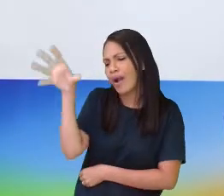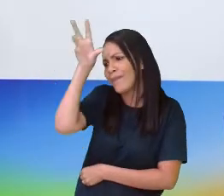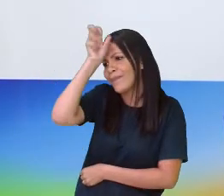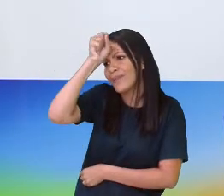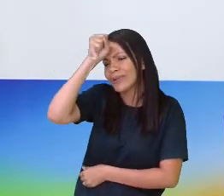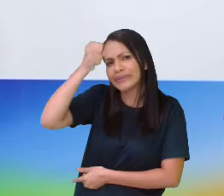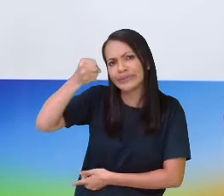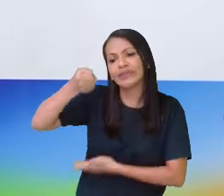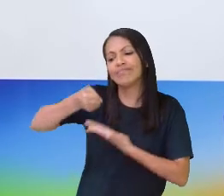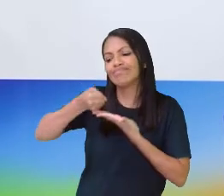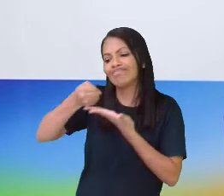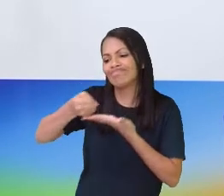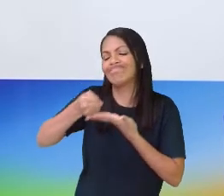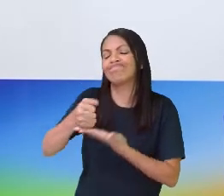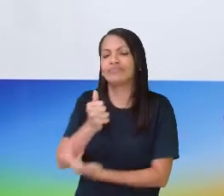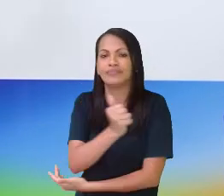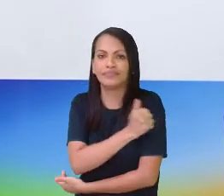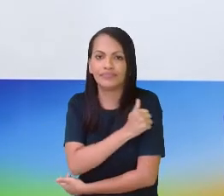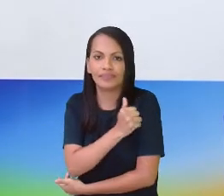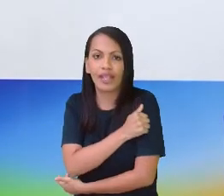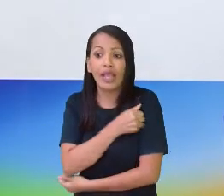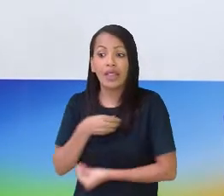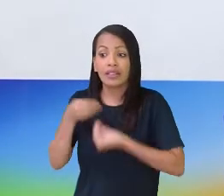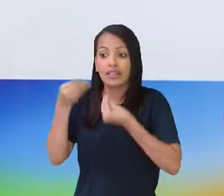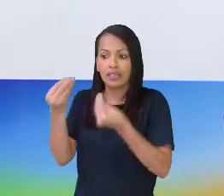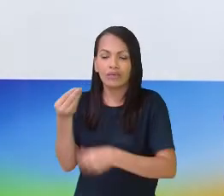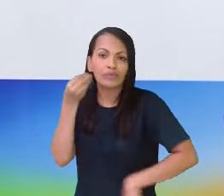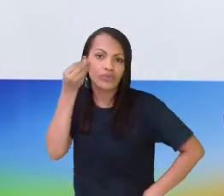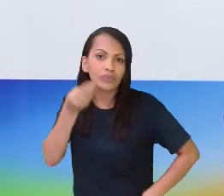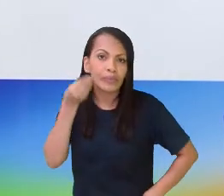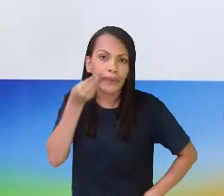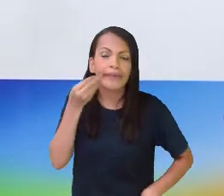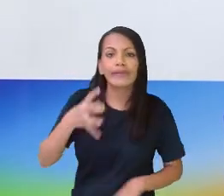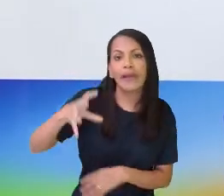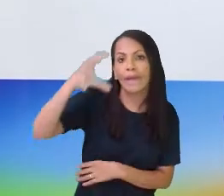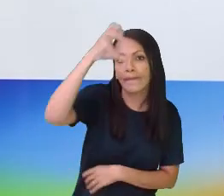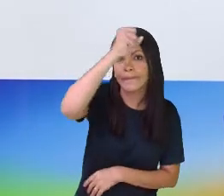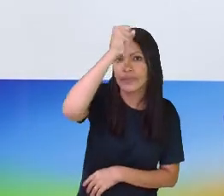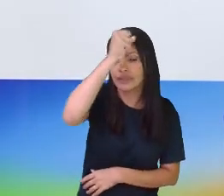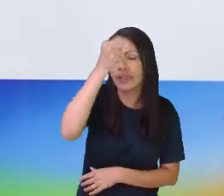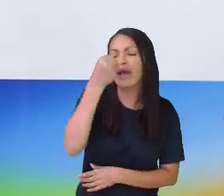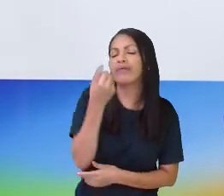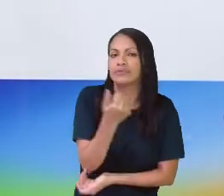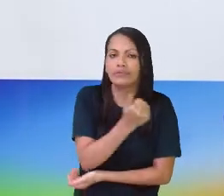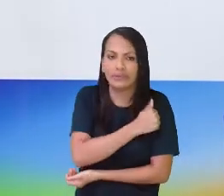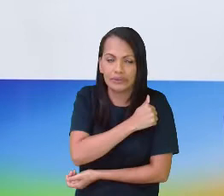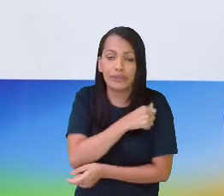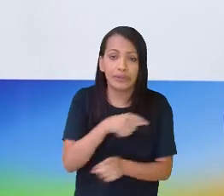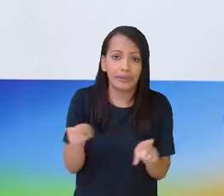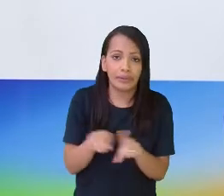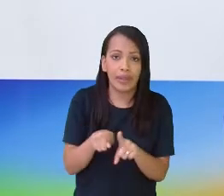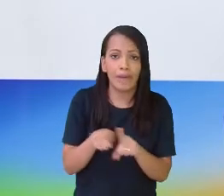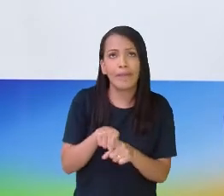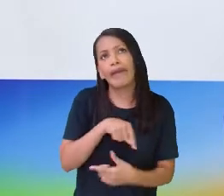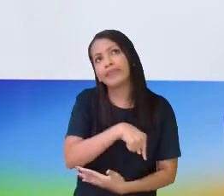aprendizagem, gerando, propiciando experiências de aprendizagem e também sendo